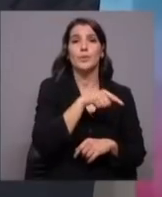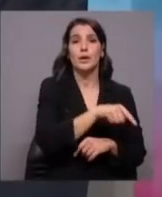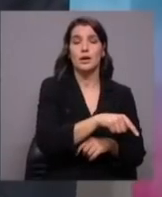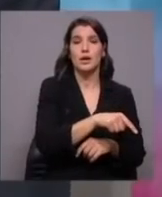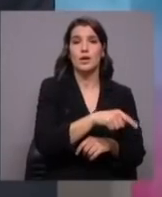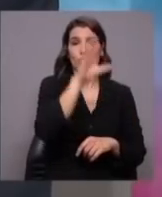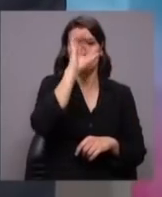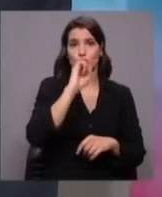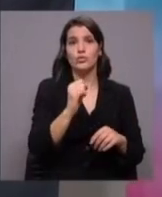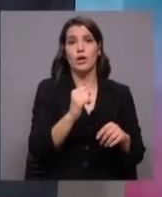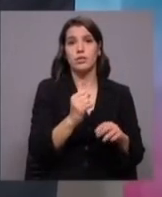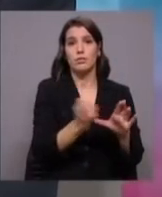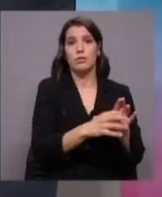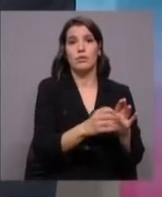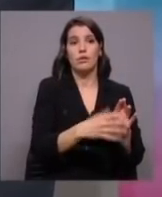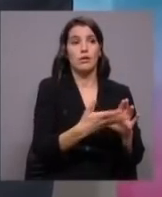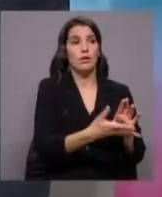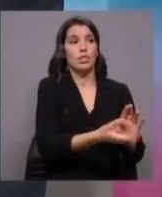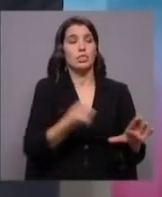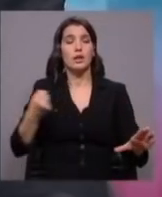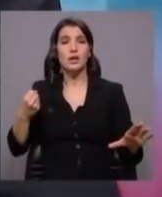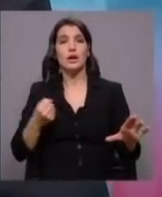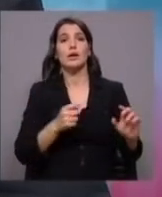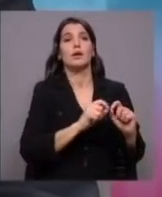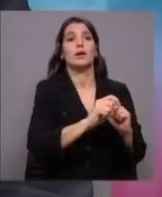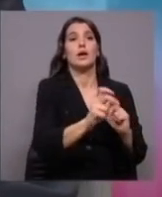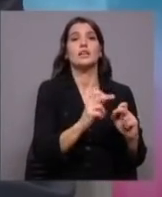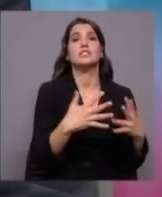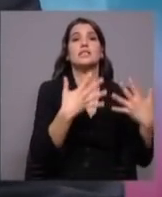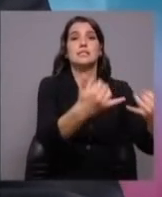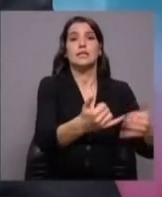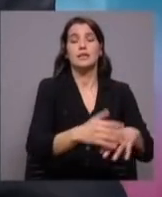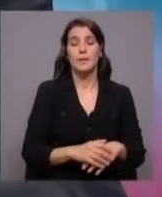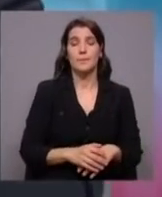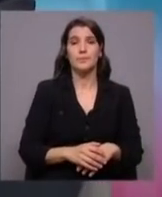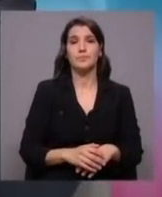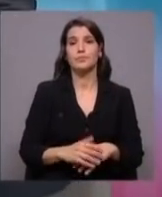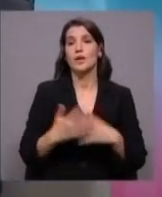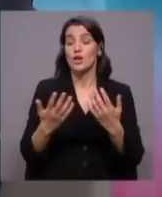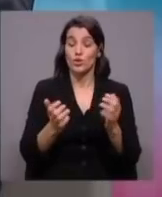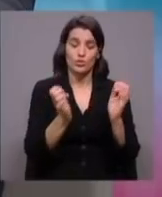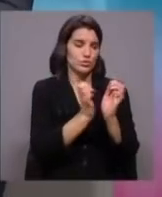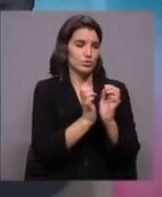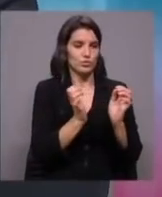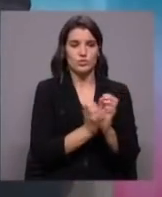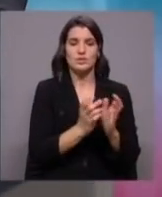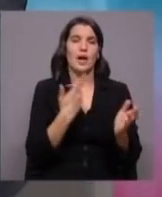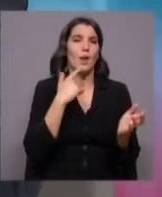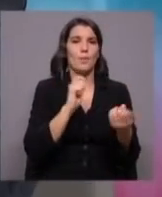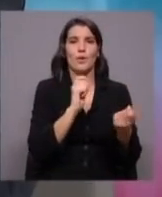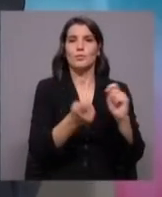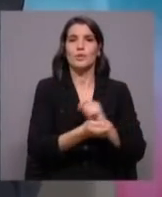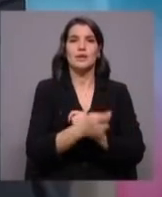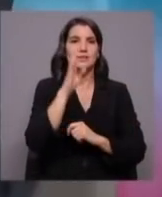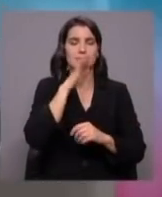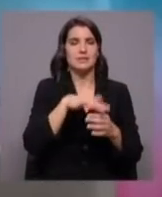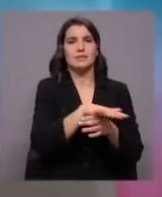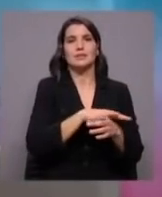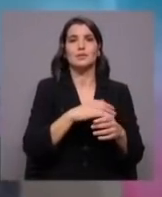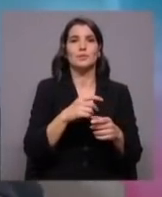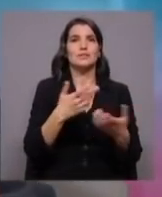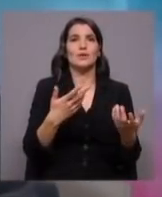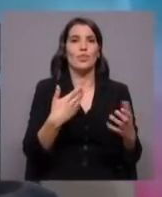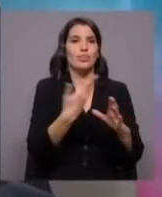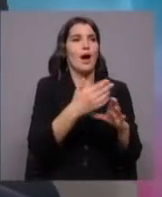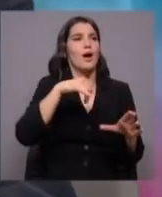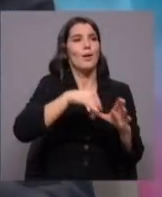cofres do Estado que se vai criar nos 10, 12 anos seguintes? Não pode haver reforma da segurança social em que de antemão se sabe, face à evolução demográfica, que vai dar um